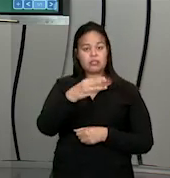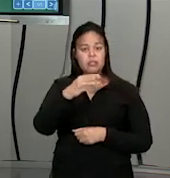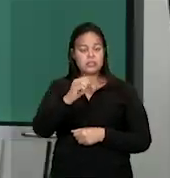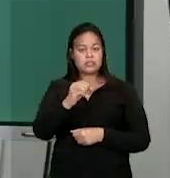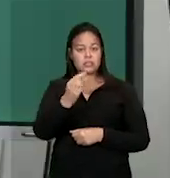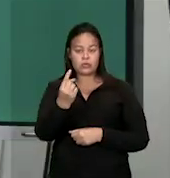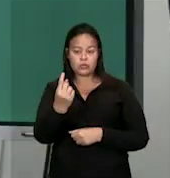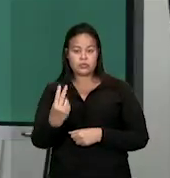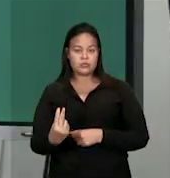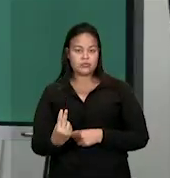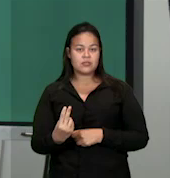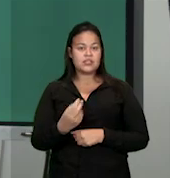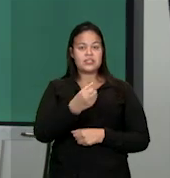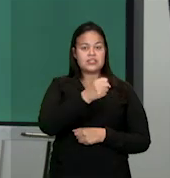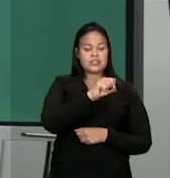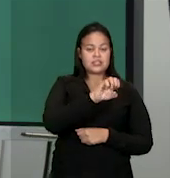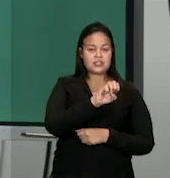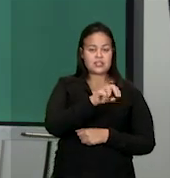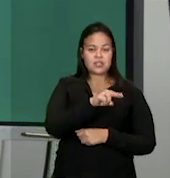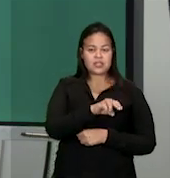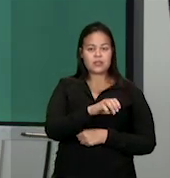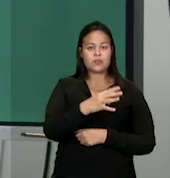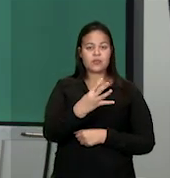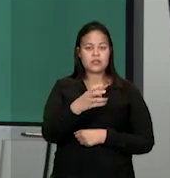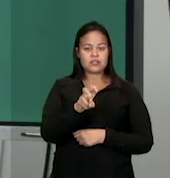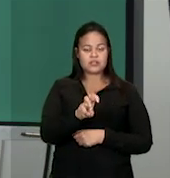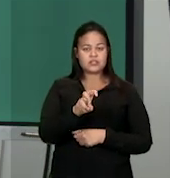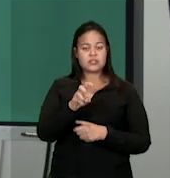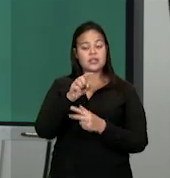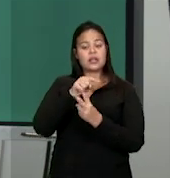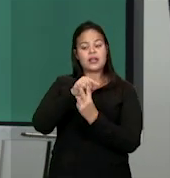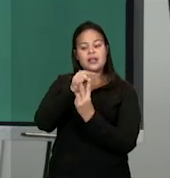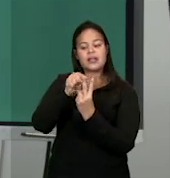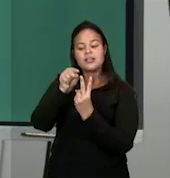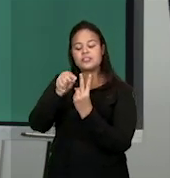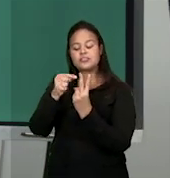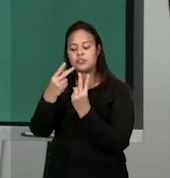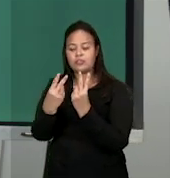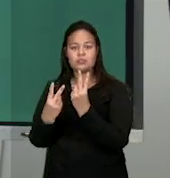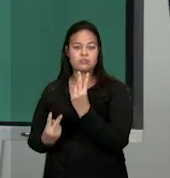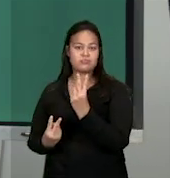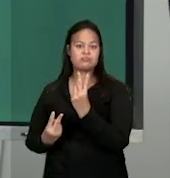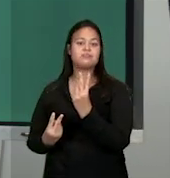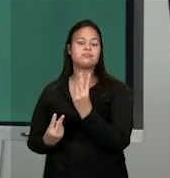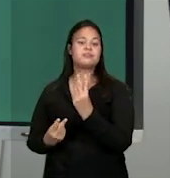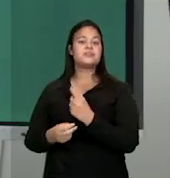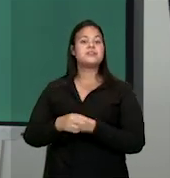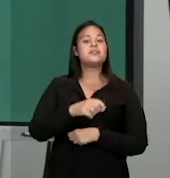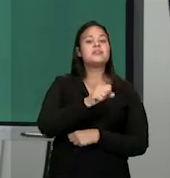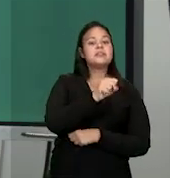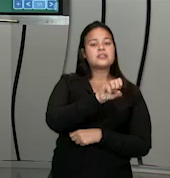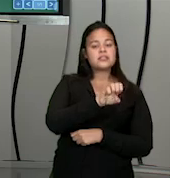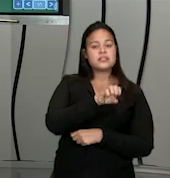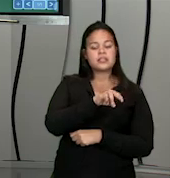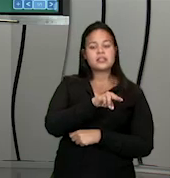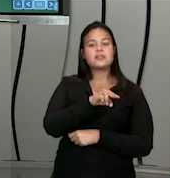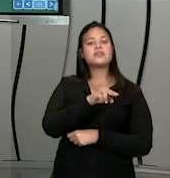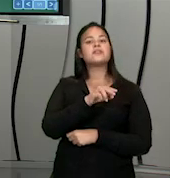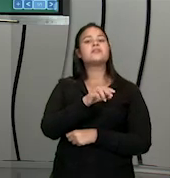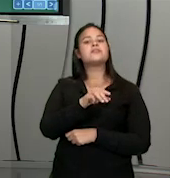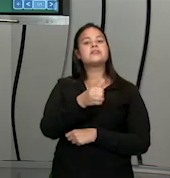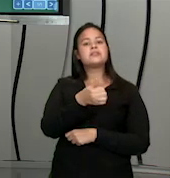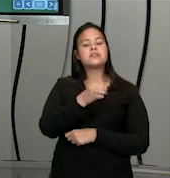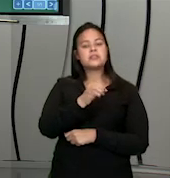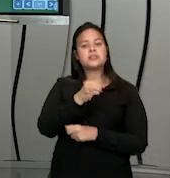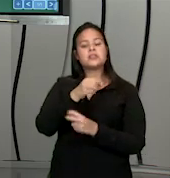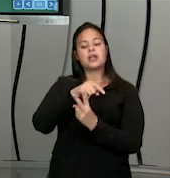2. Seno de 45, raiz de 2 sobre 2. Seno de 60, raiz de 3 sobre